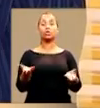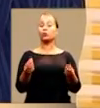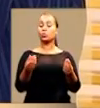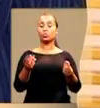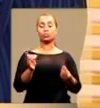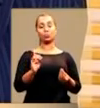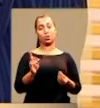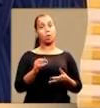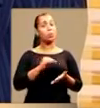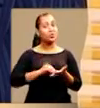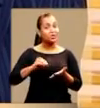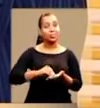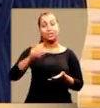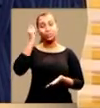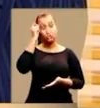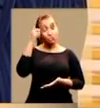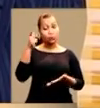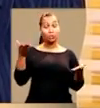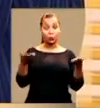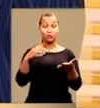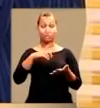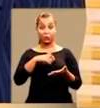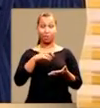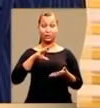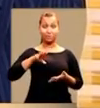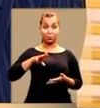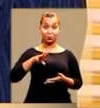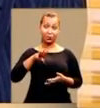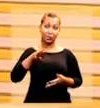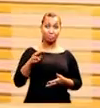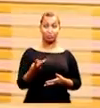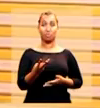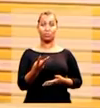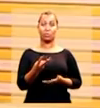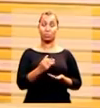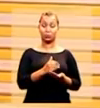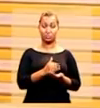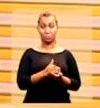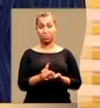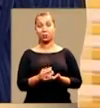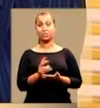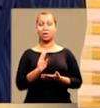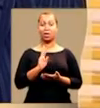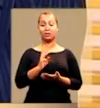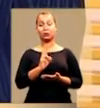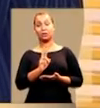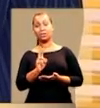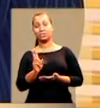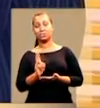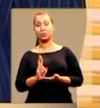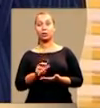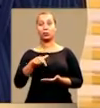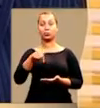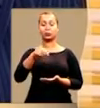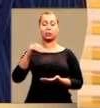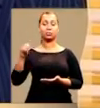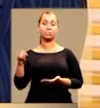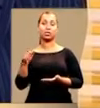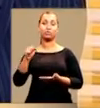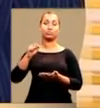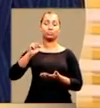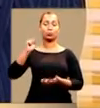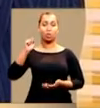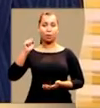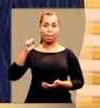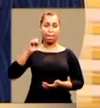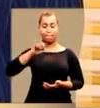é muito alto. Eu acho que uma Secretaria de Cultura, que hoje nós temos 3 milhões de reais, já iniciei as primeiras 3 semanas pagando 700 mil reais